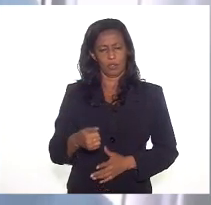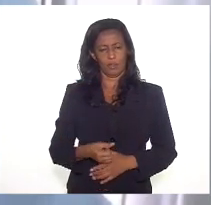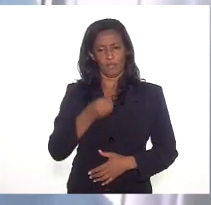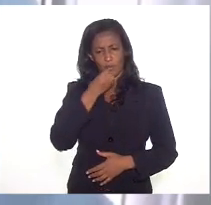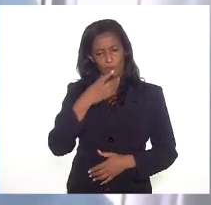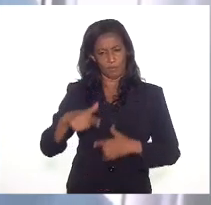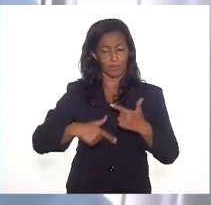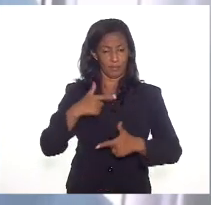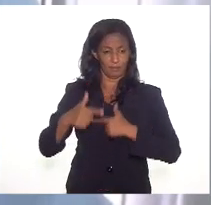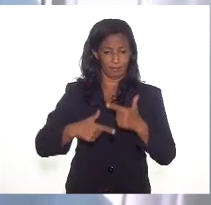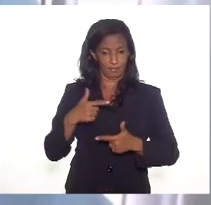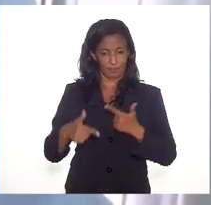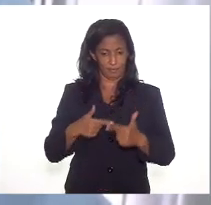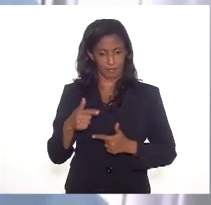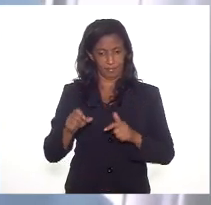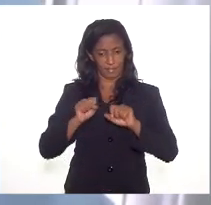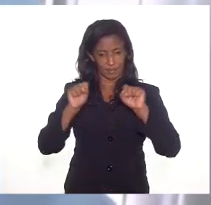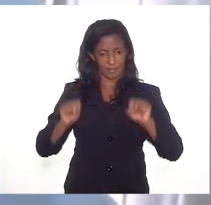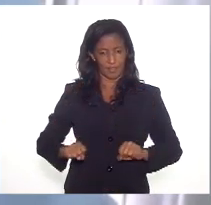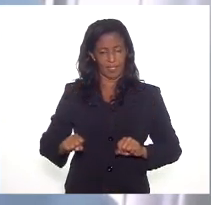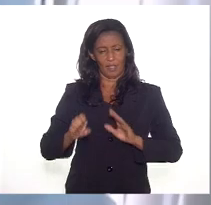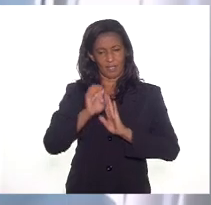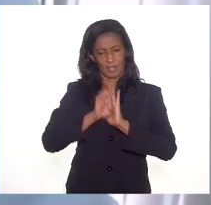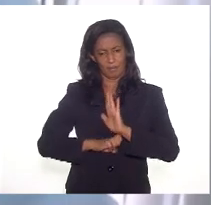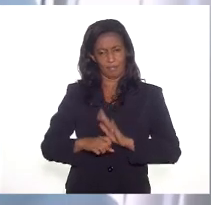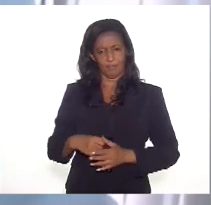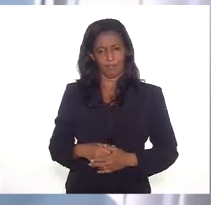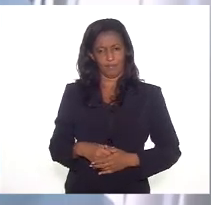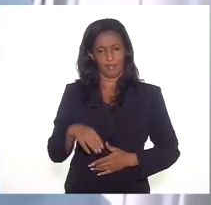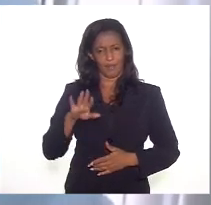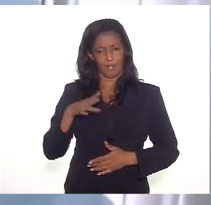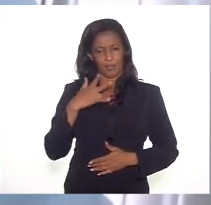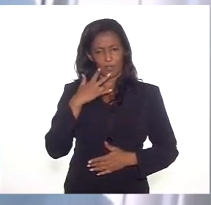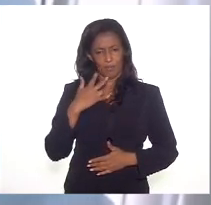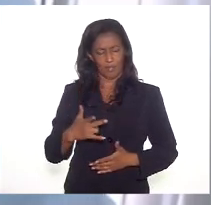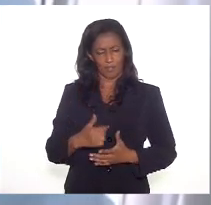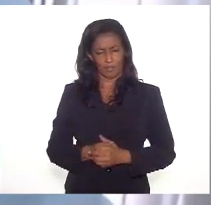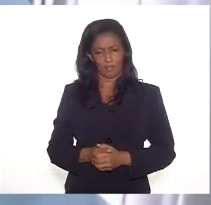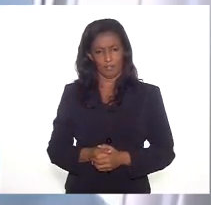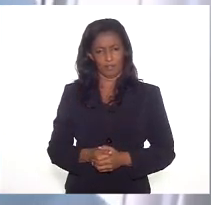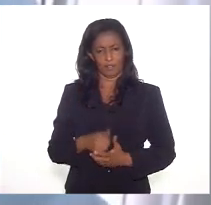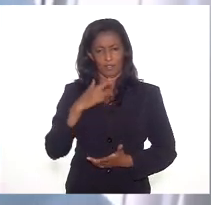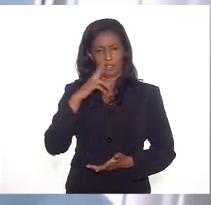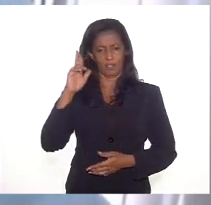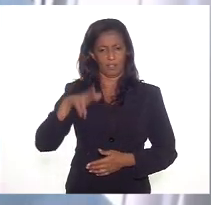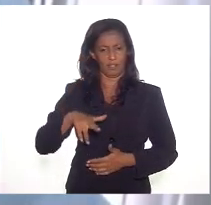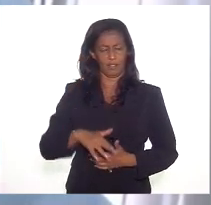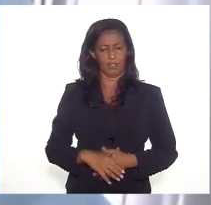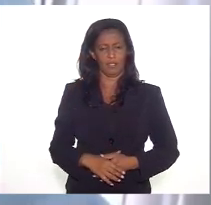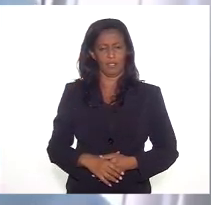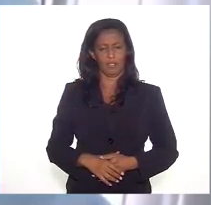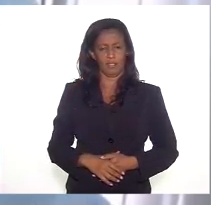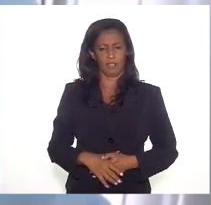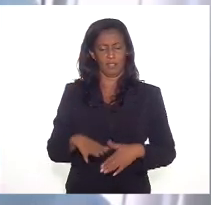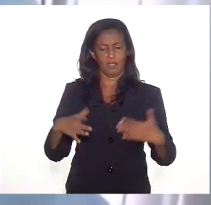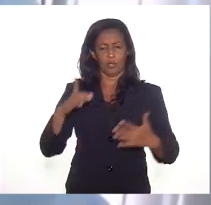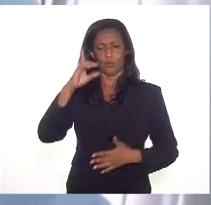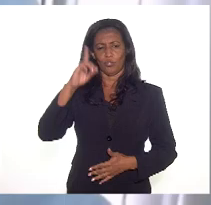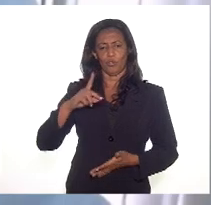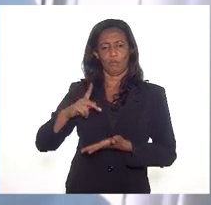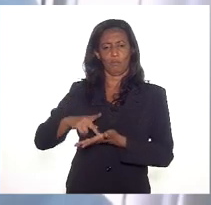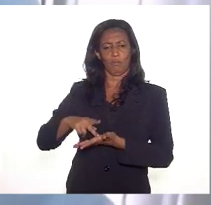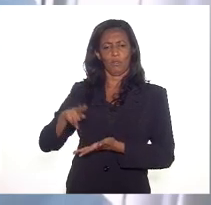bom trabalho de sistematização do essencial das emendas. Mas eu quero dizer, isto reconhecido, que assim, o direito real